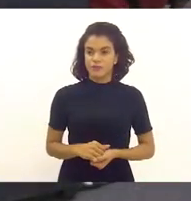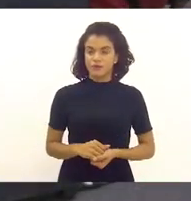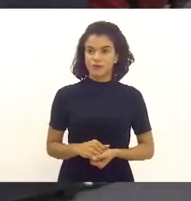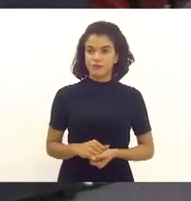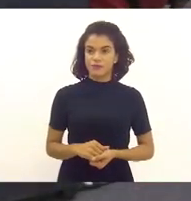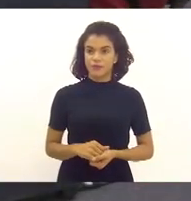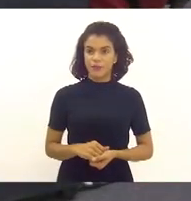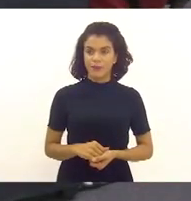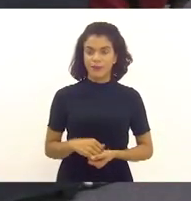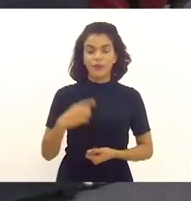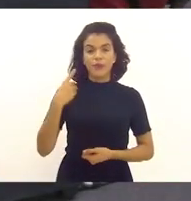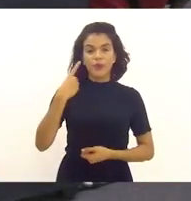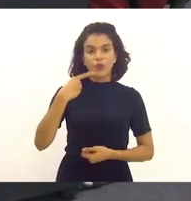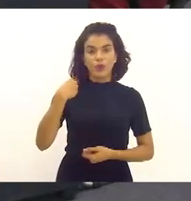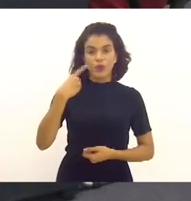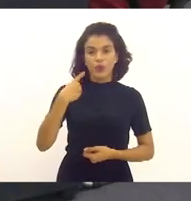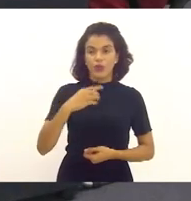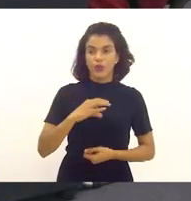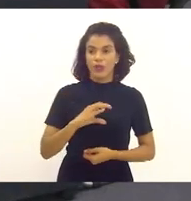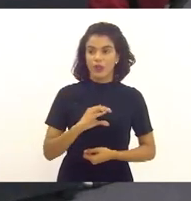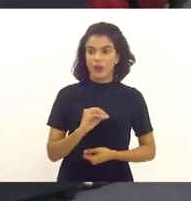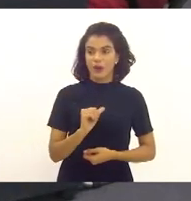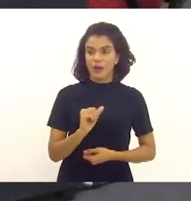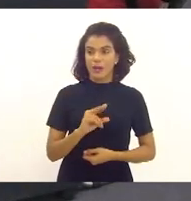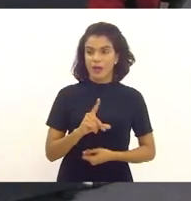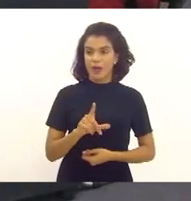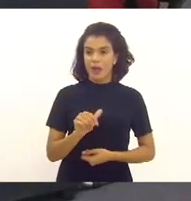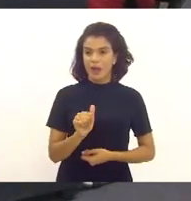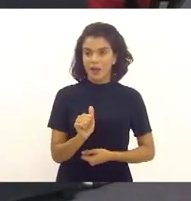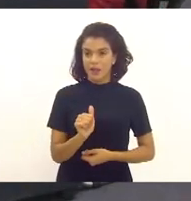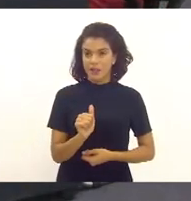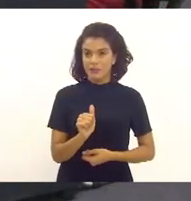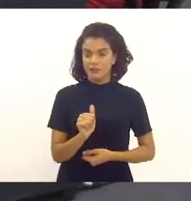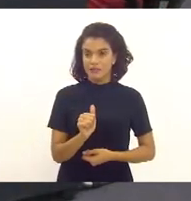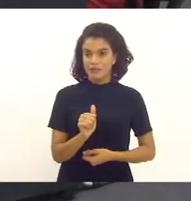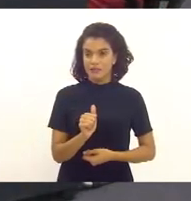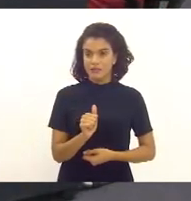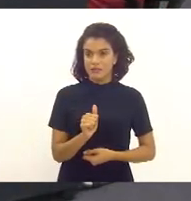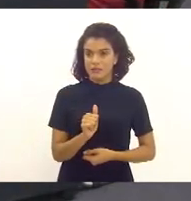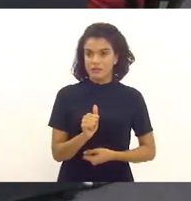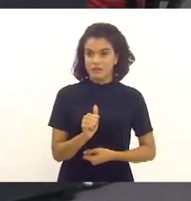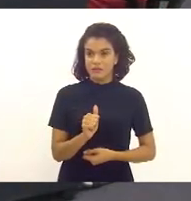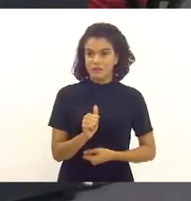a doutora Carla Dra Carla